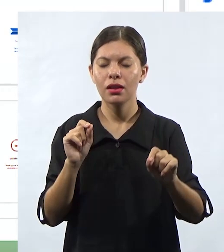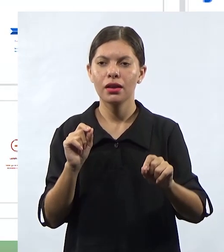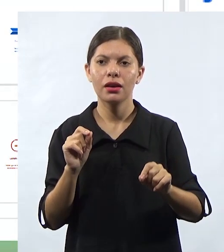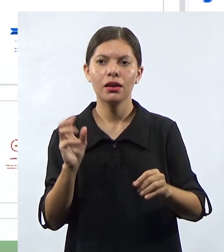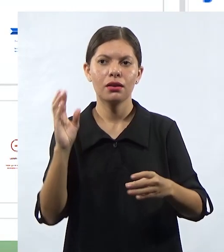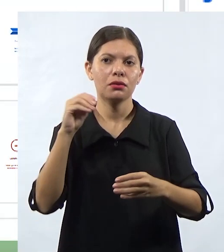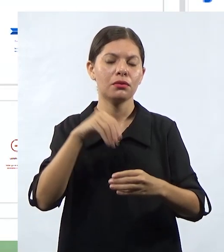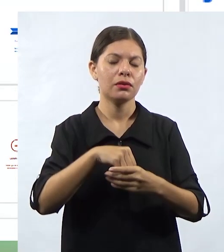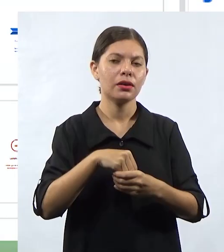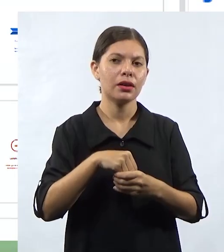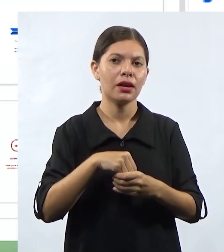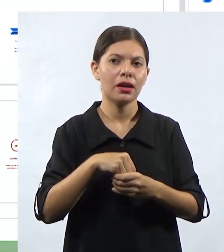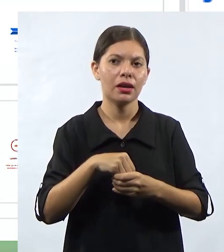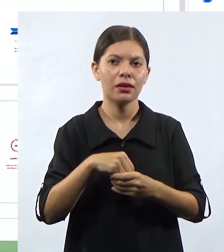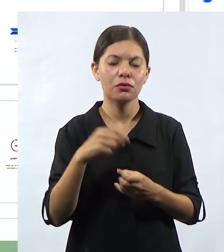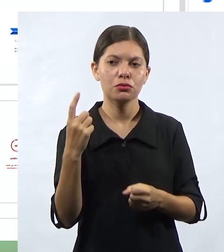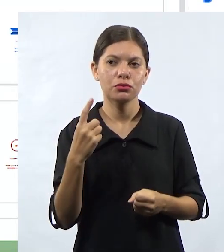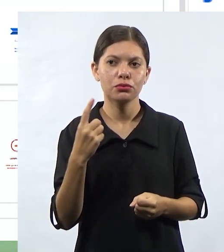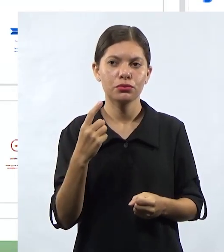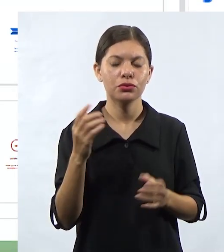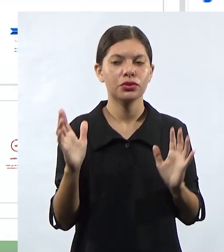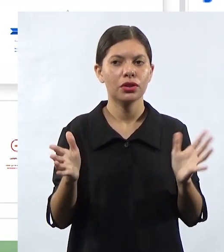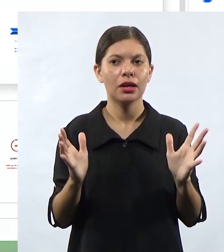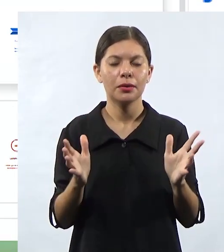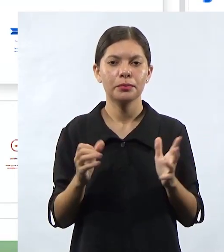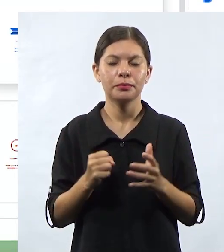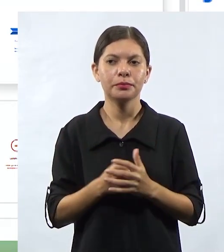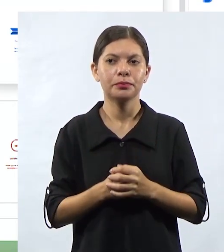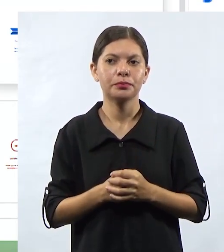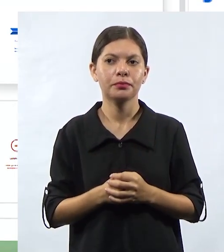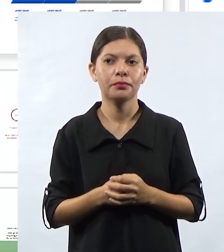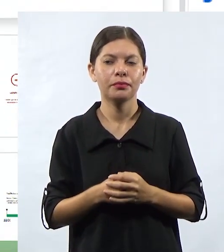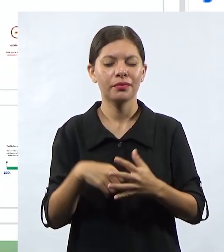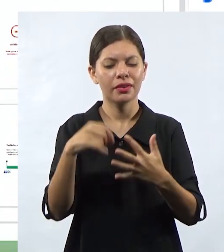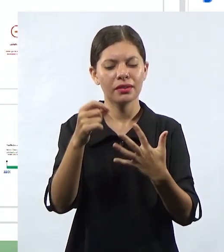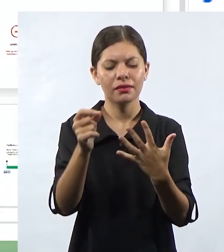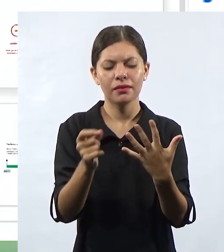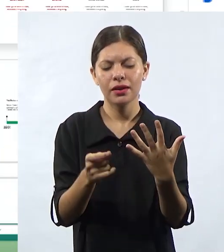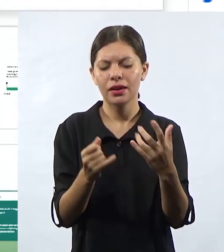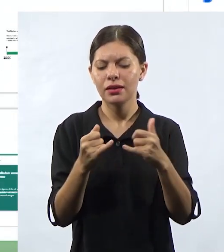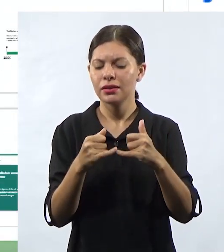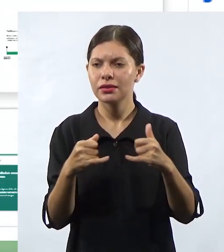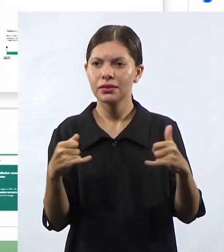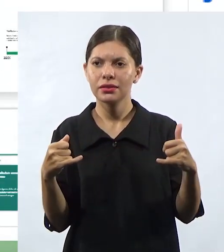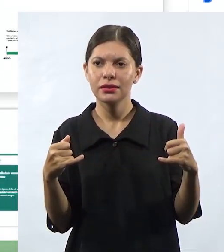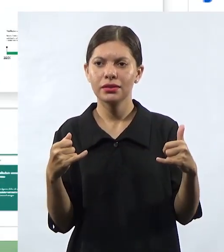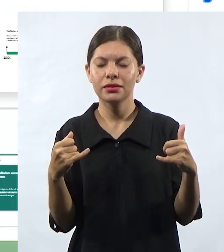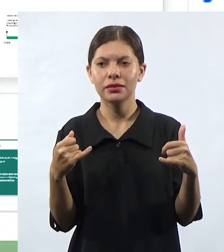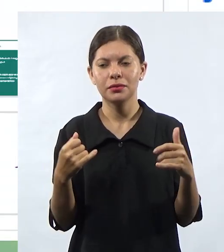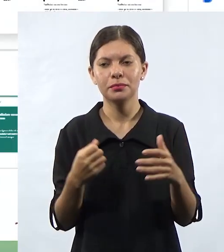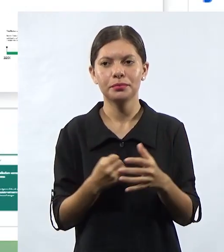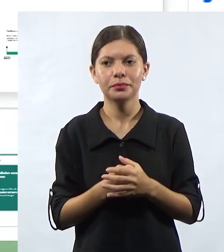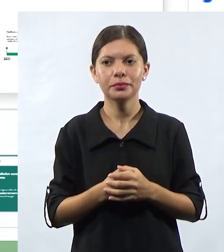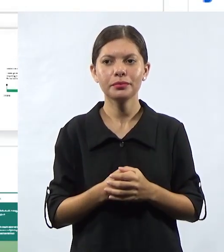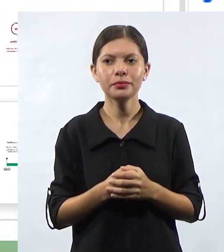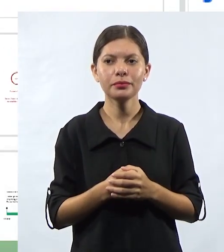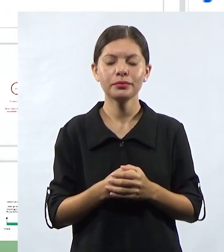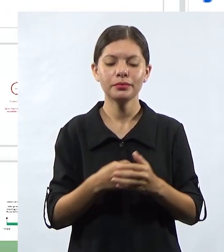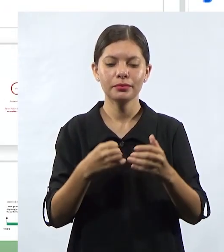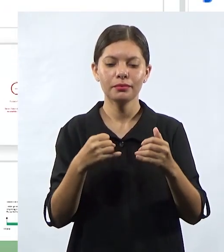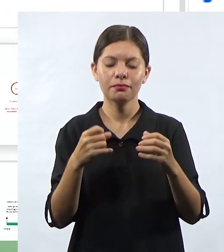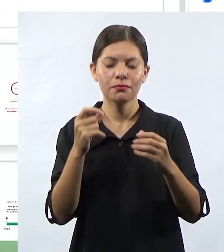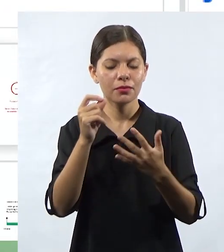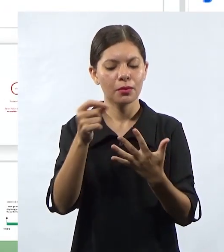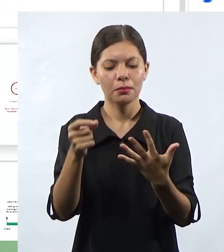já coloquei um aqui, e aqui ele me dá opções de outras linhas, ó, que eu escolhi aqui, aí eu tenho